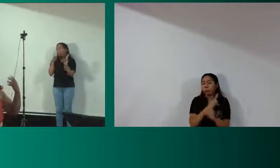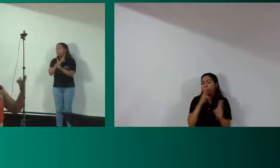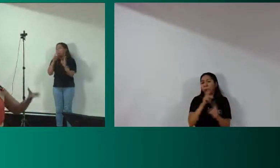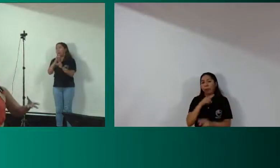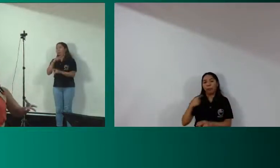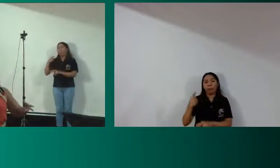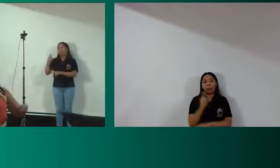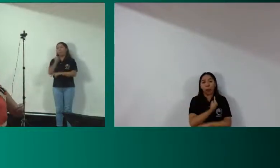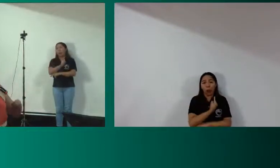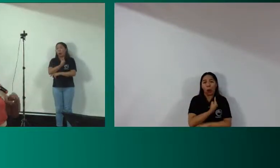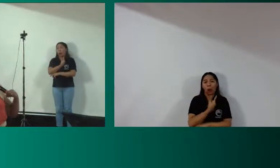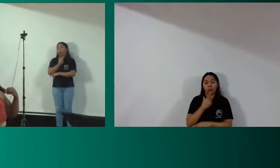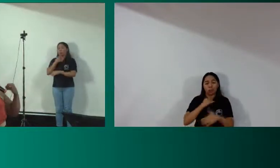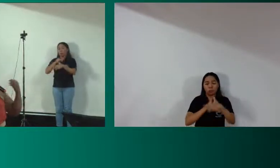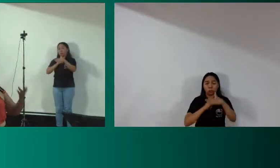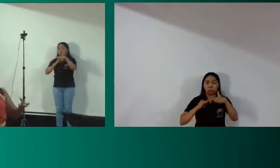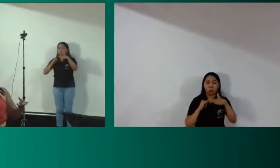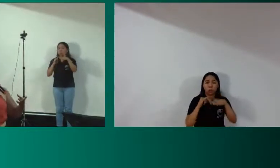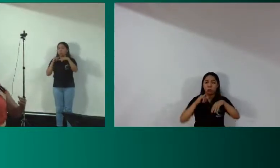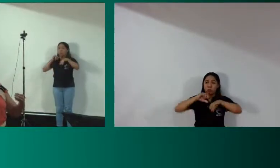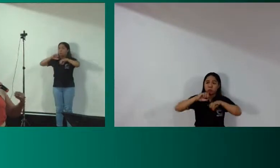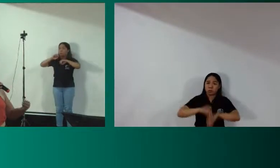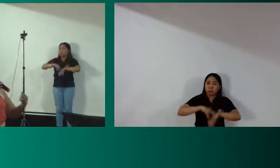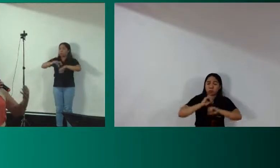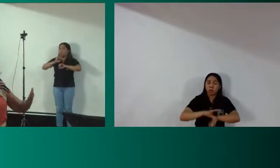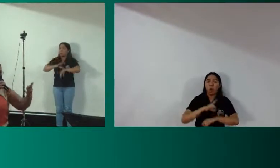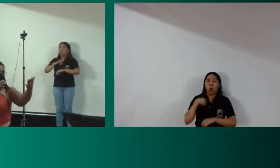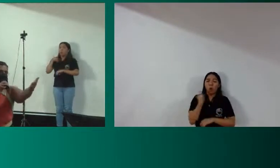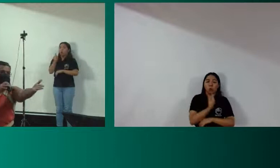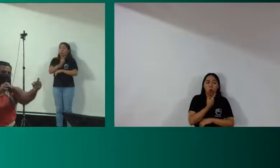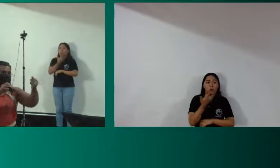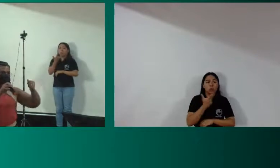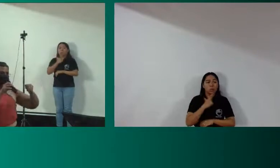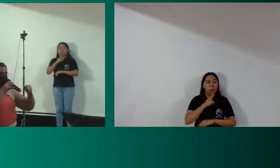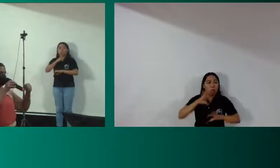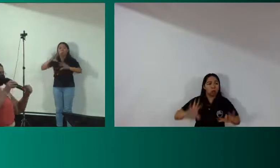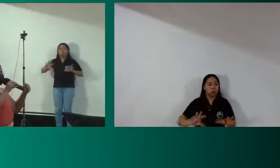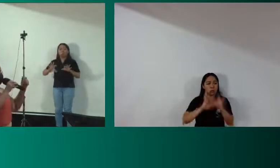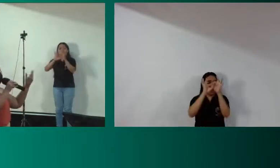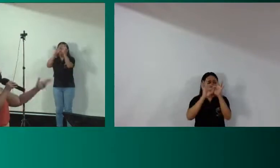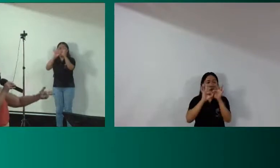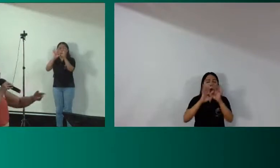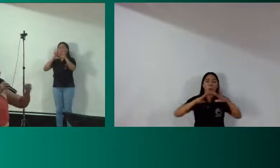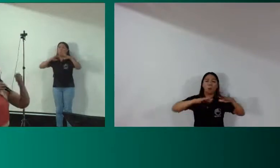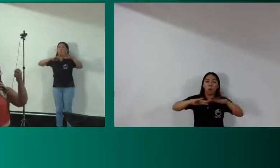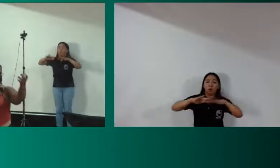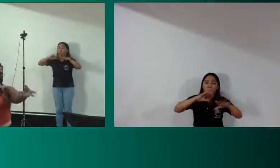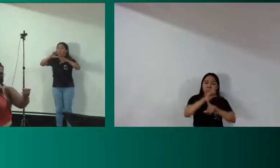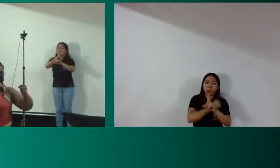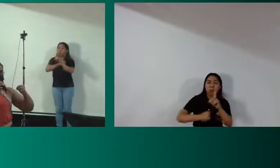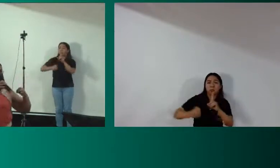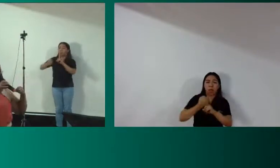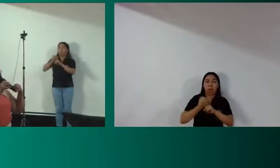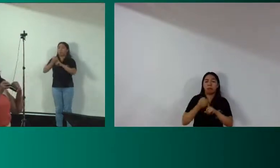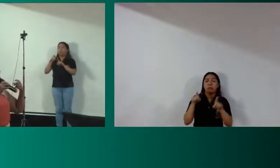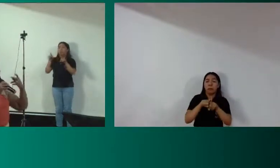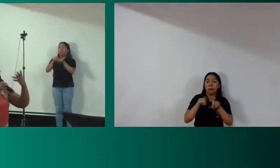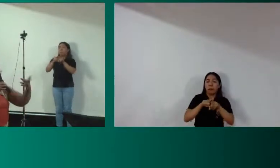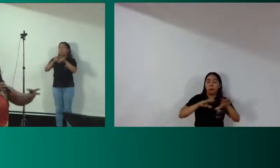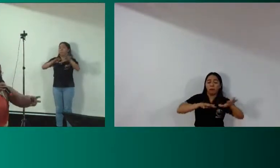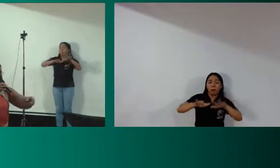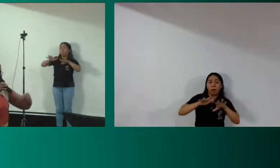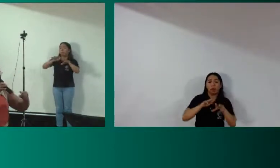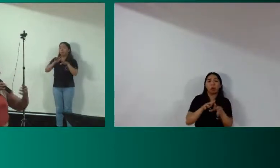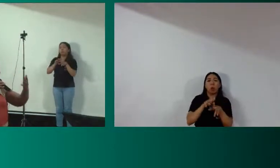nós enquanto instituição de ensino a gente esteja e associado aos movimentos sociais aos movimentos populares